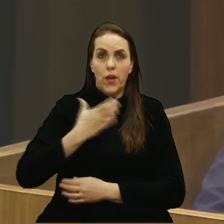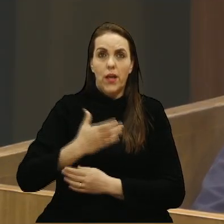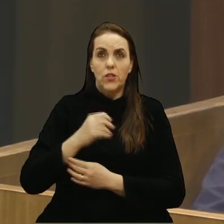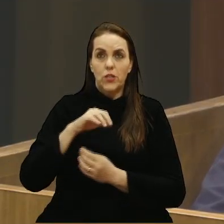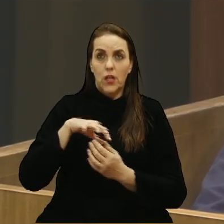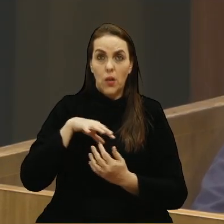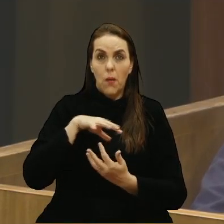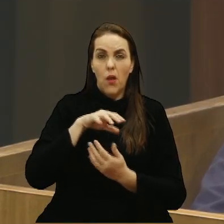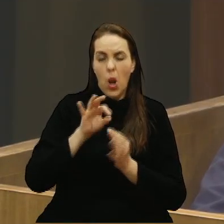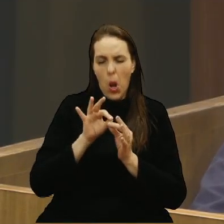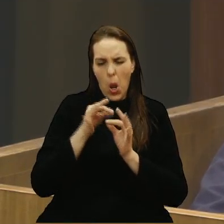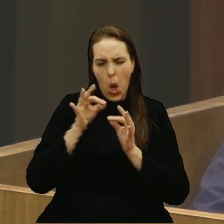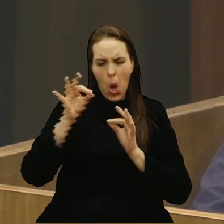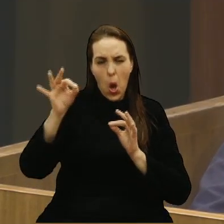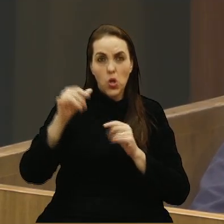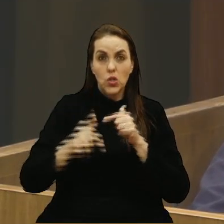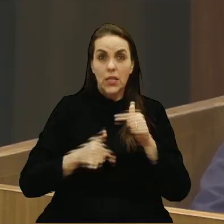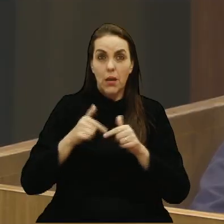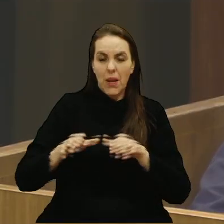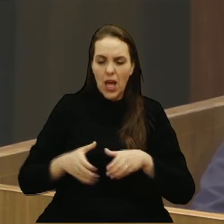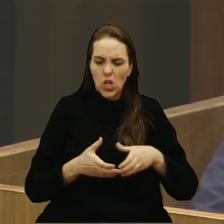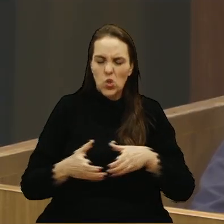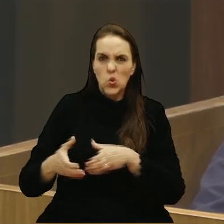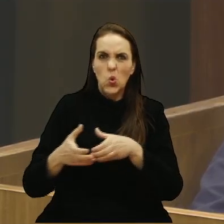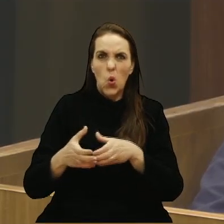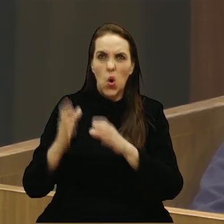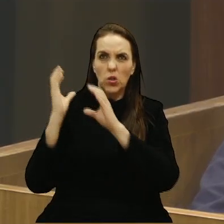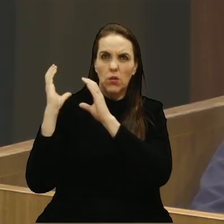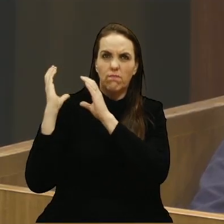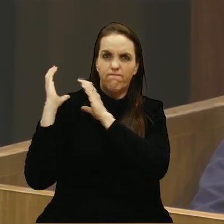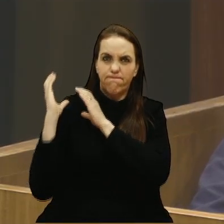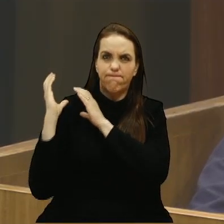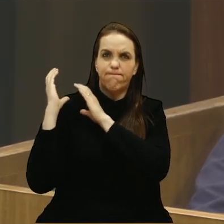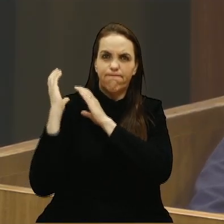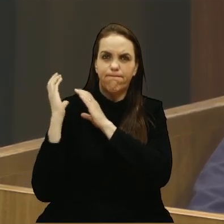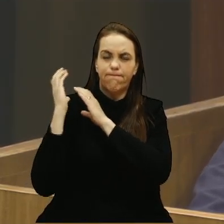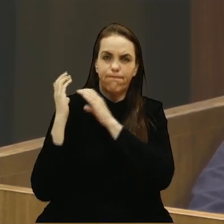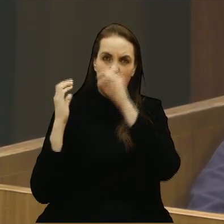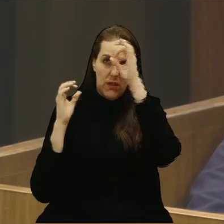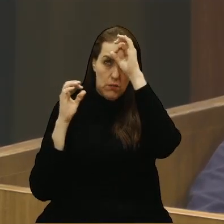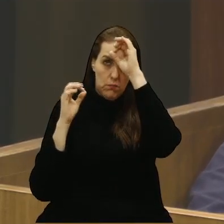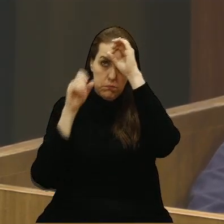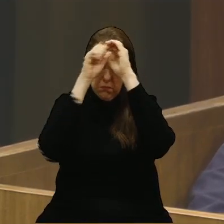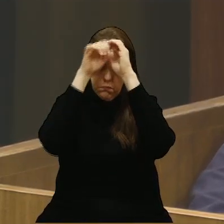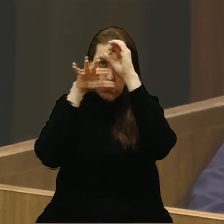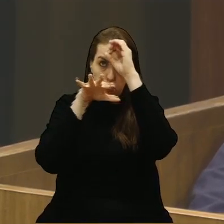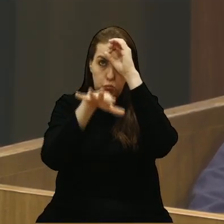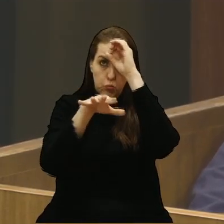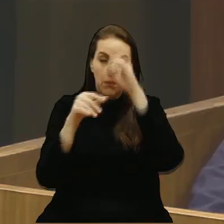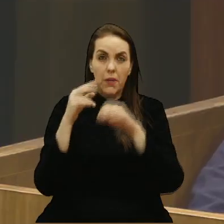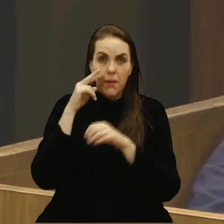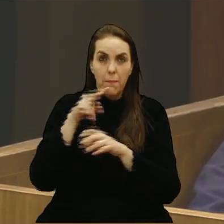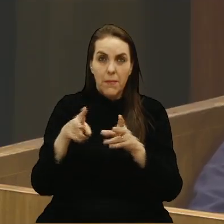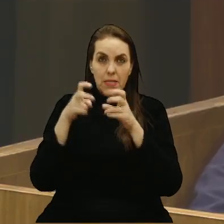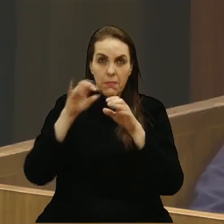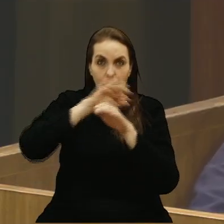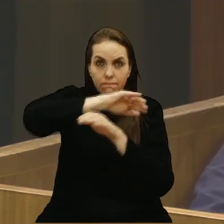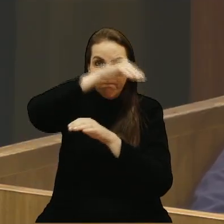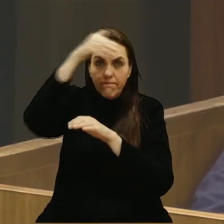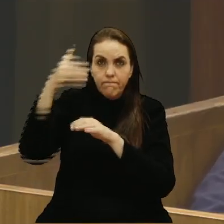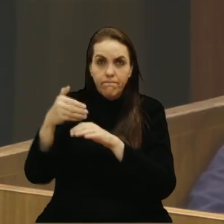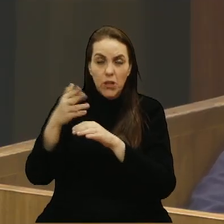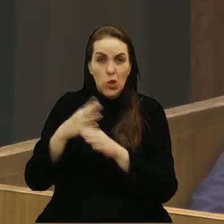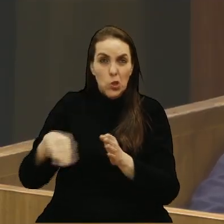botaram trabalhar dentro do esgoto, carregando cano de concreto nas costas com uma lanterna na cabeça para enxergar dentro da galeria, e que quando eu chegava